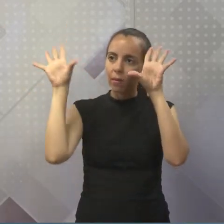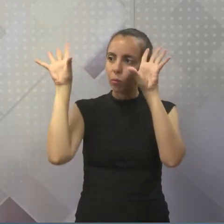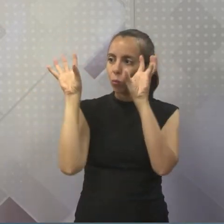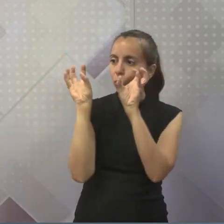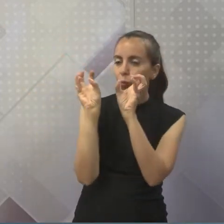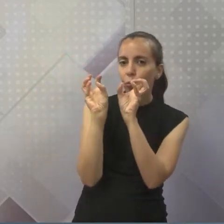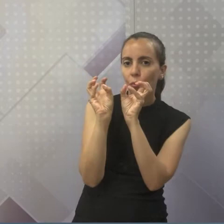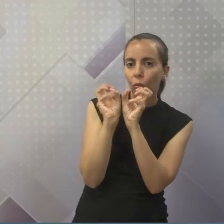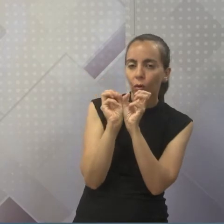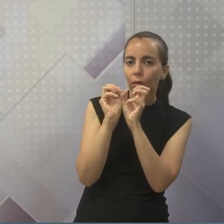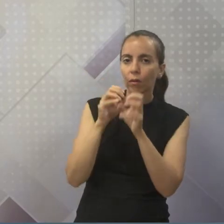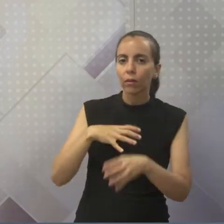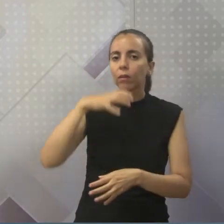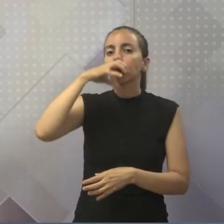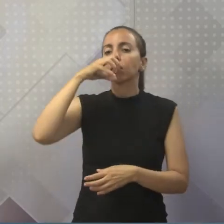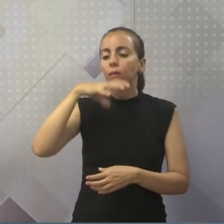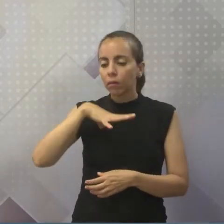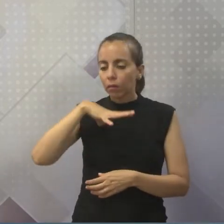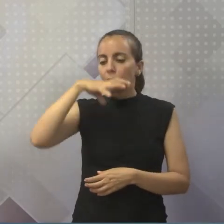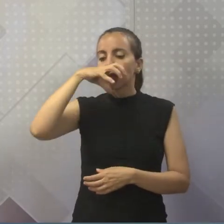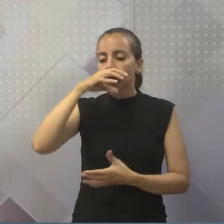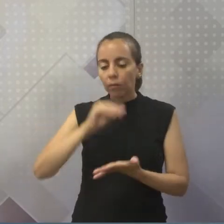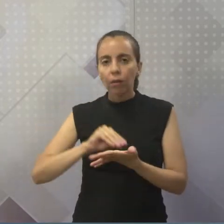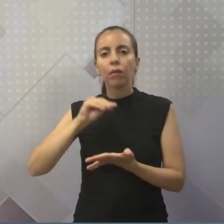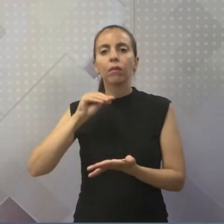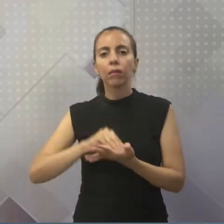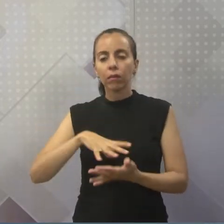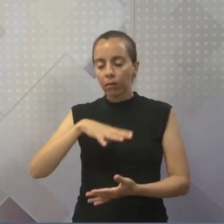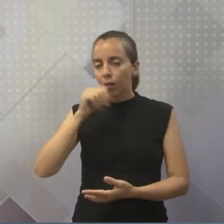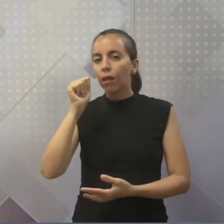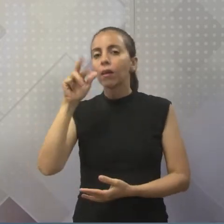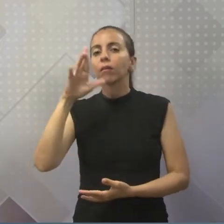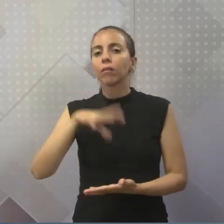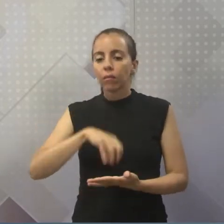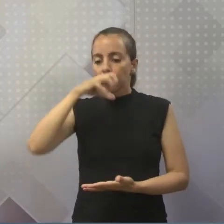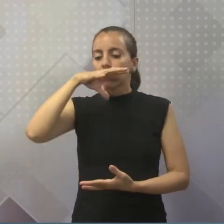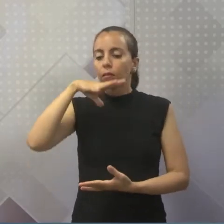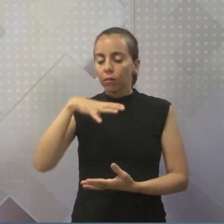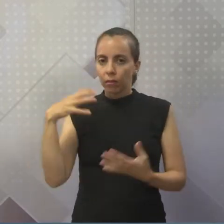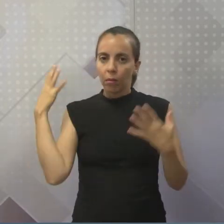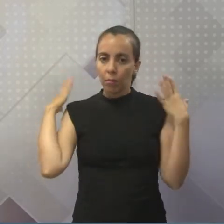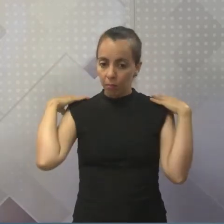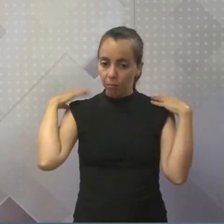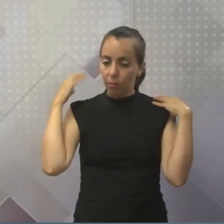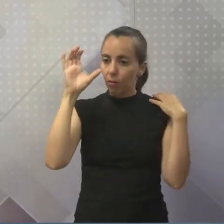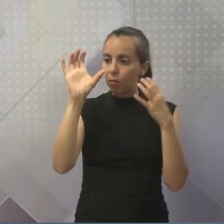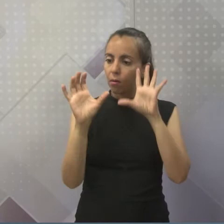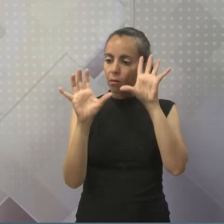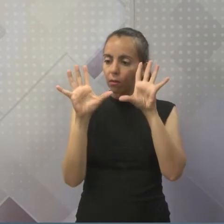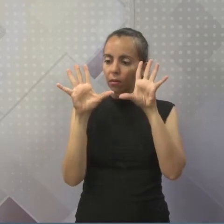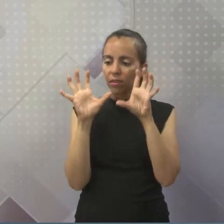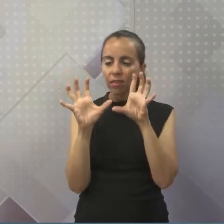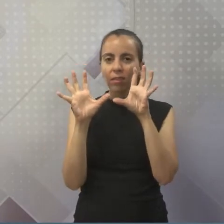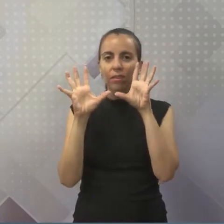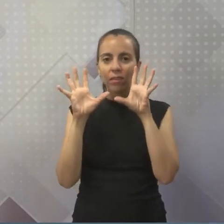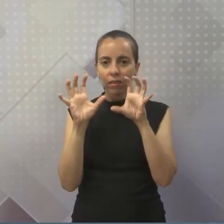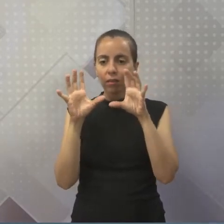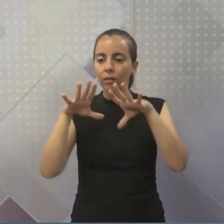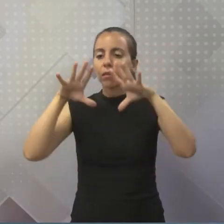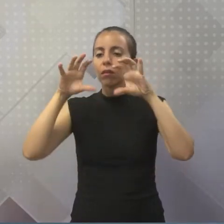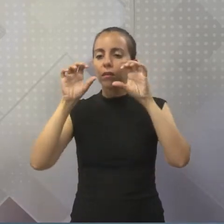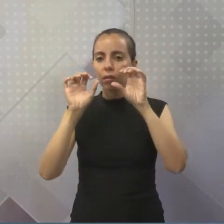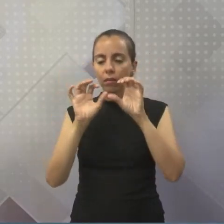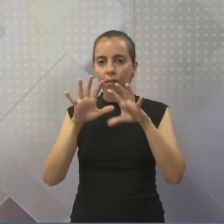diminuindo a capacidade respiratória dessa pessoa, né? Porque os pulmões vão ficando endurecidos, não conseguem